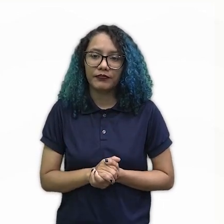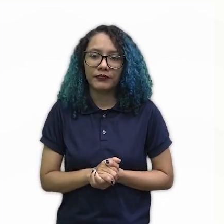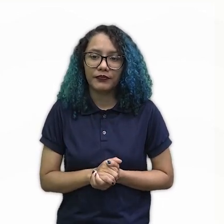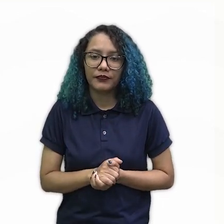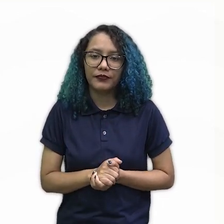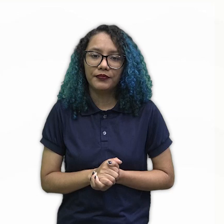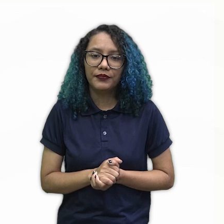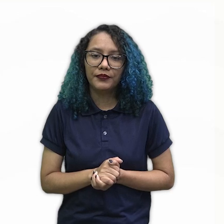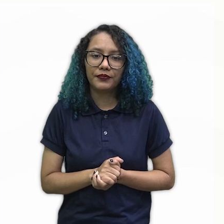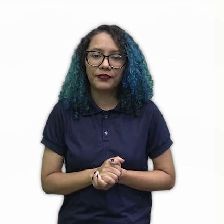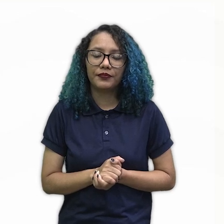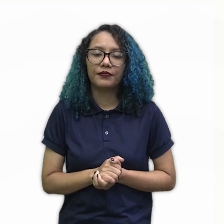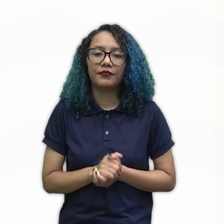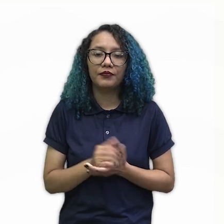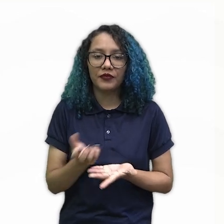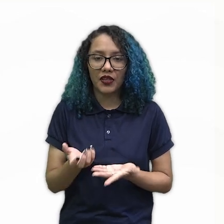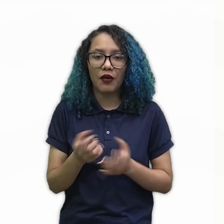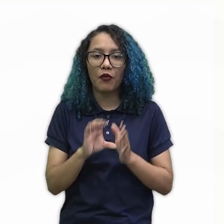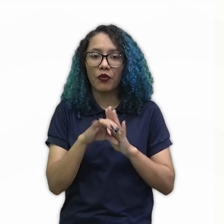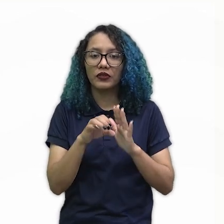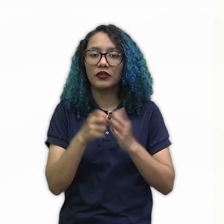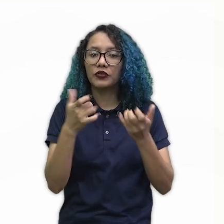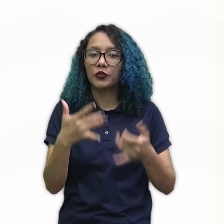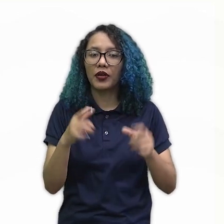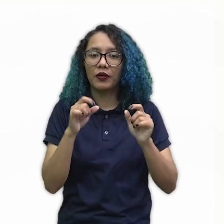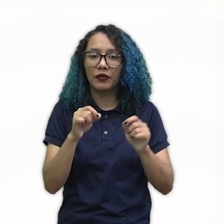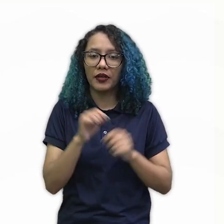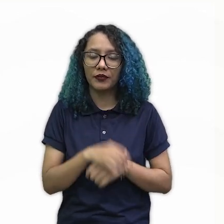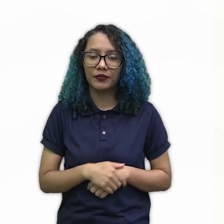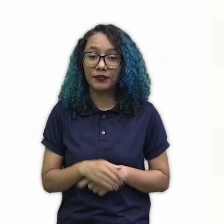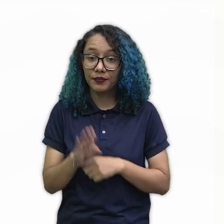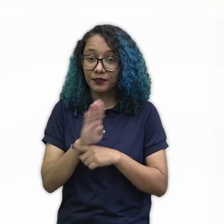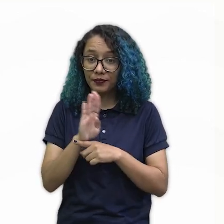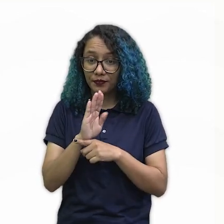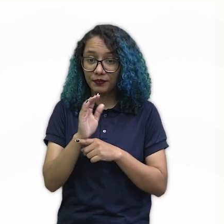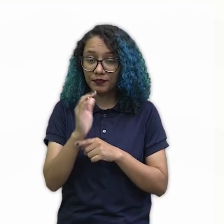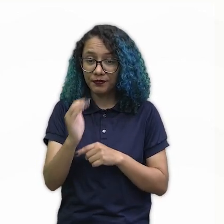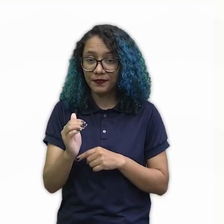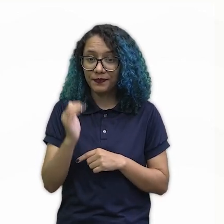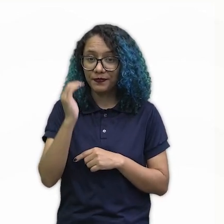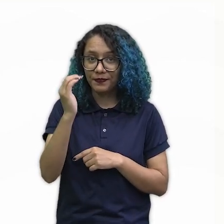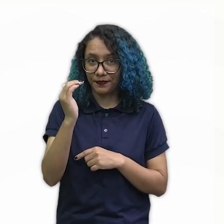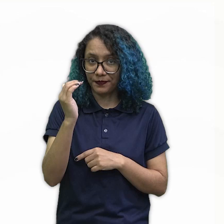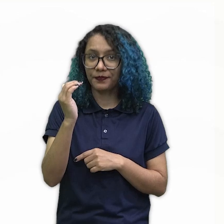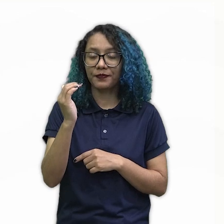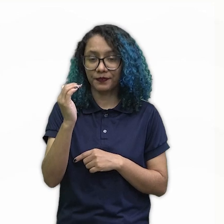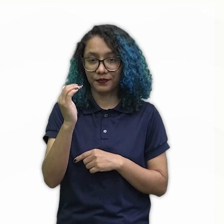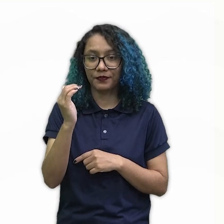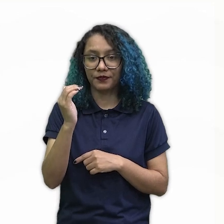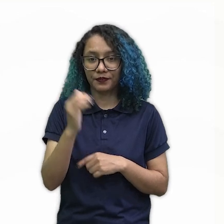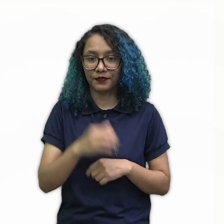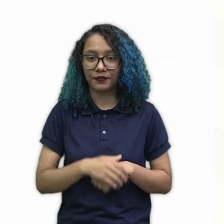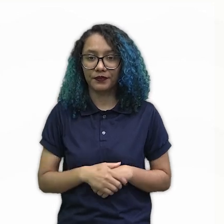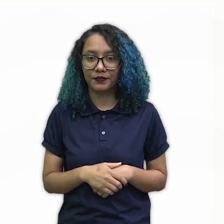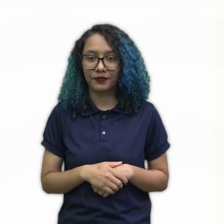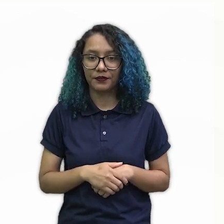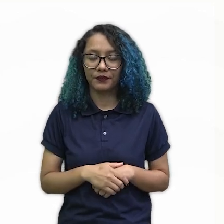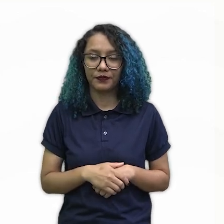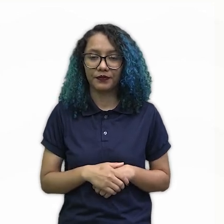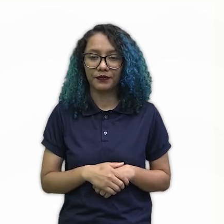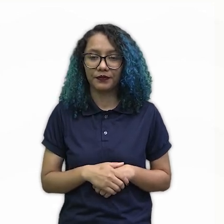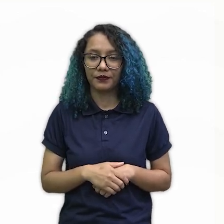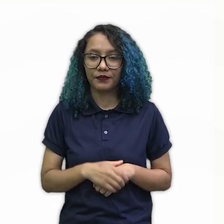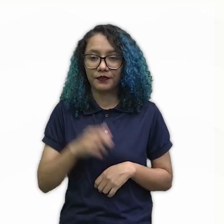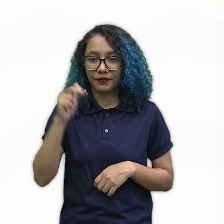seguinte: a base aqui elevado, não é?